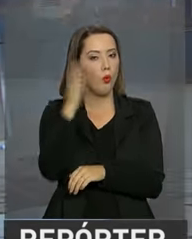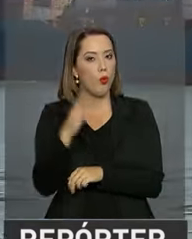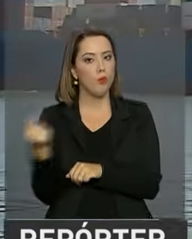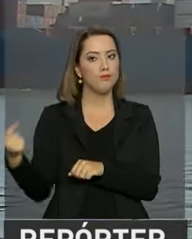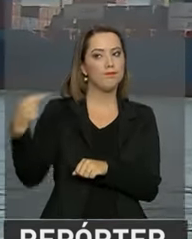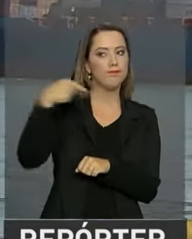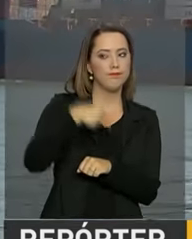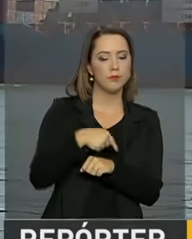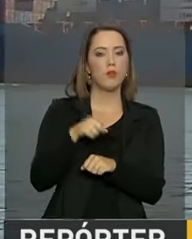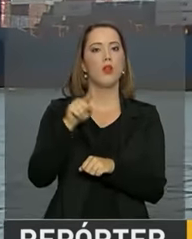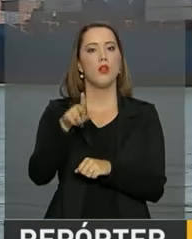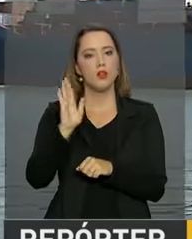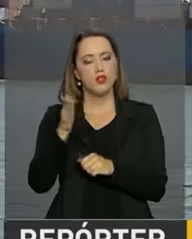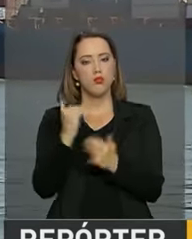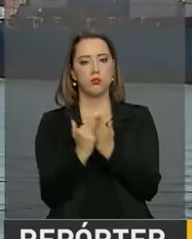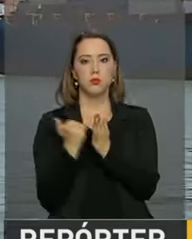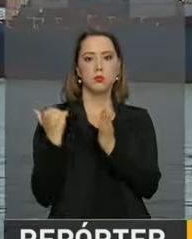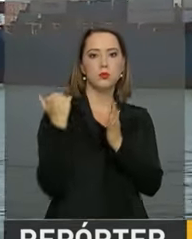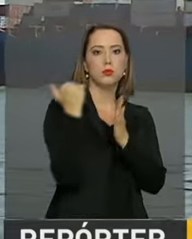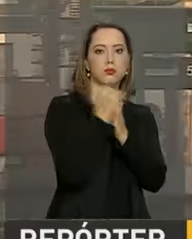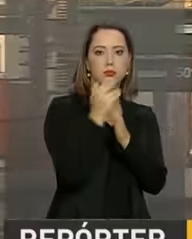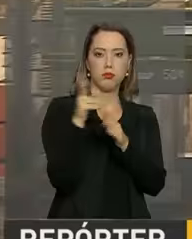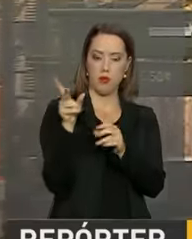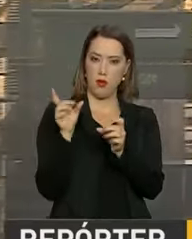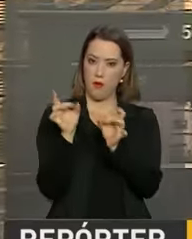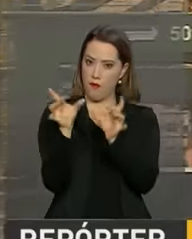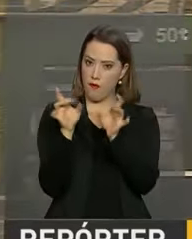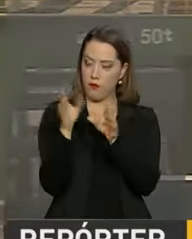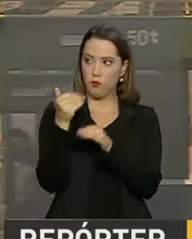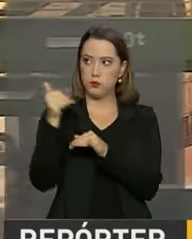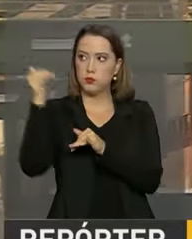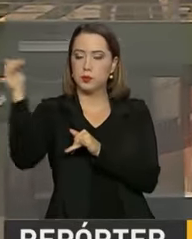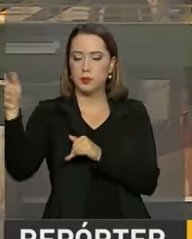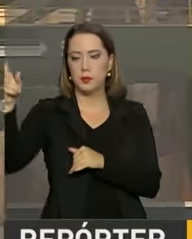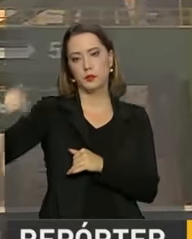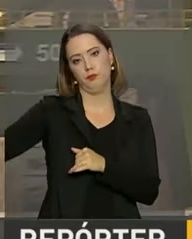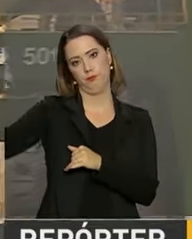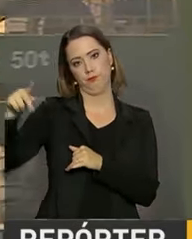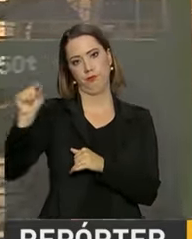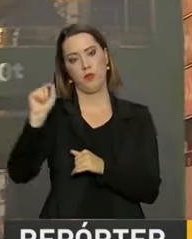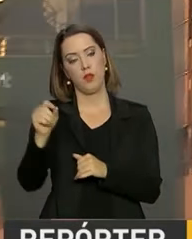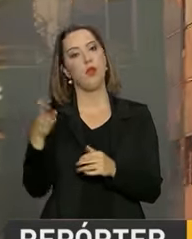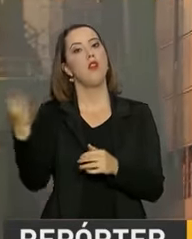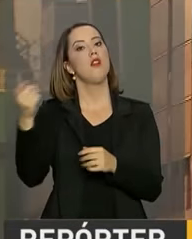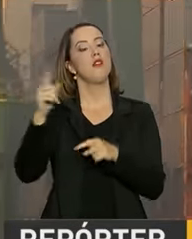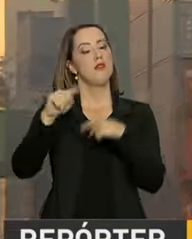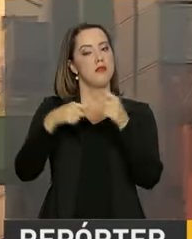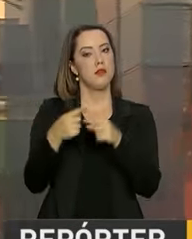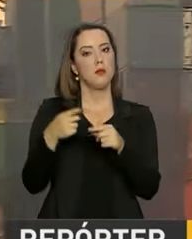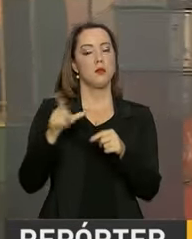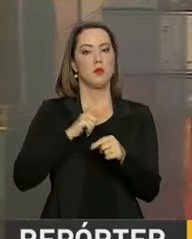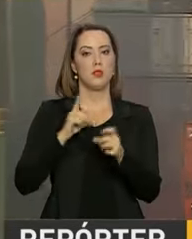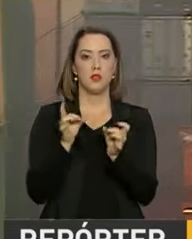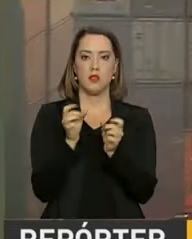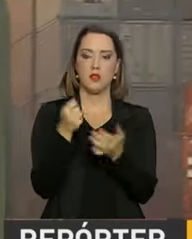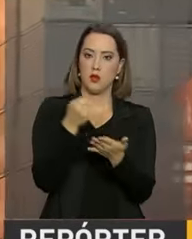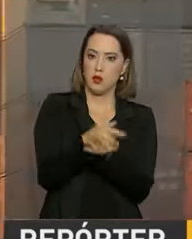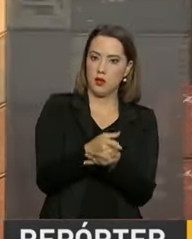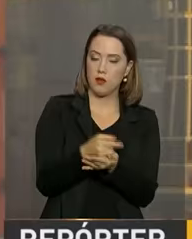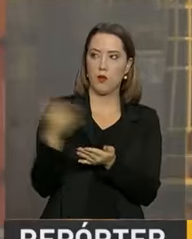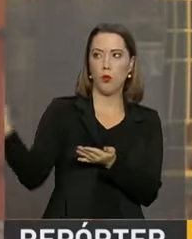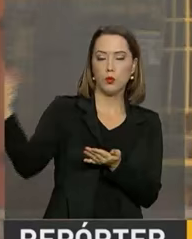US$ 813 milhões. No período, as exportações somaram quase US$ 2,5 bilhões, enquanto as importações chegaram a